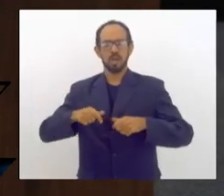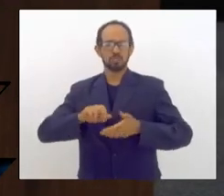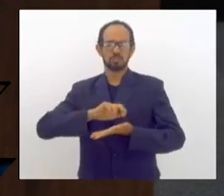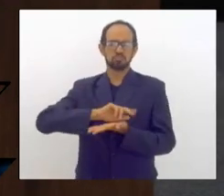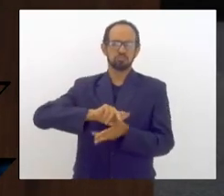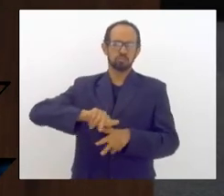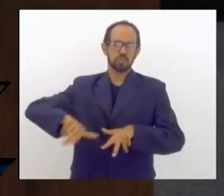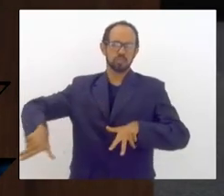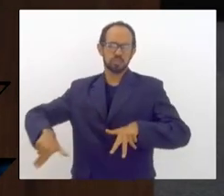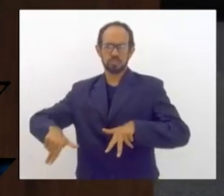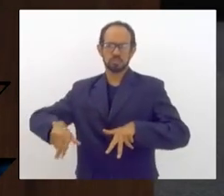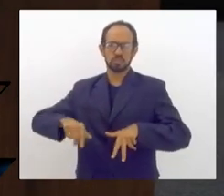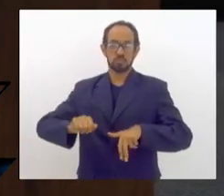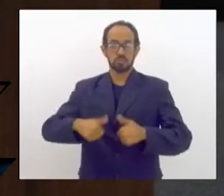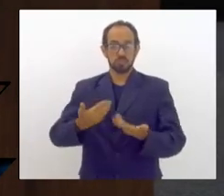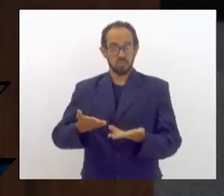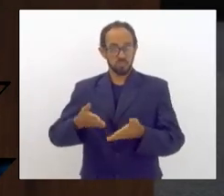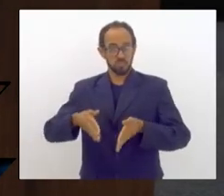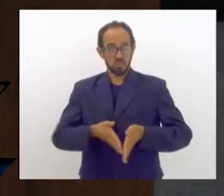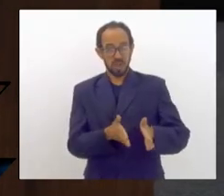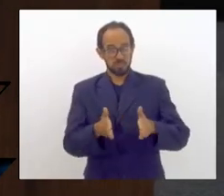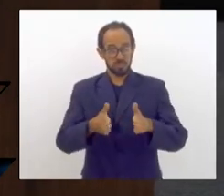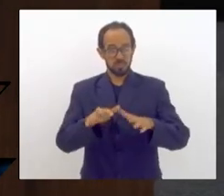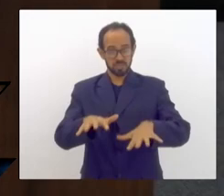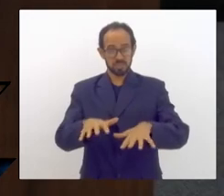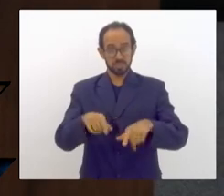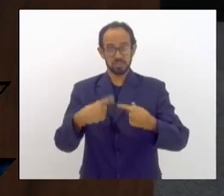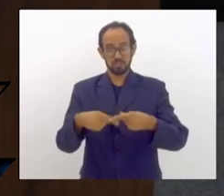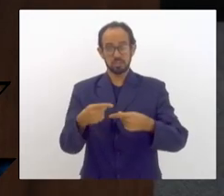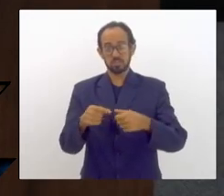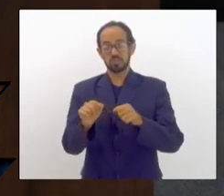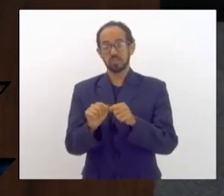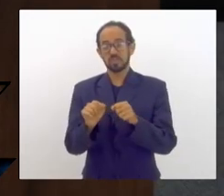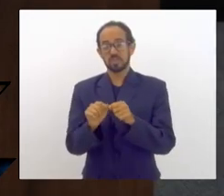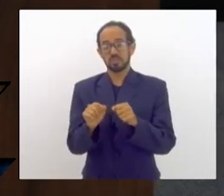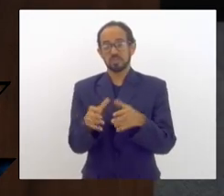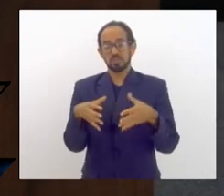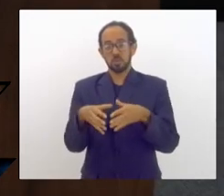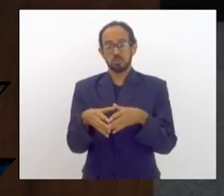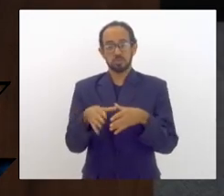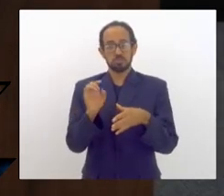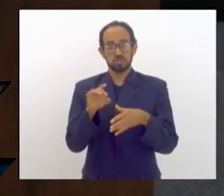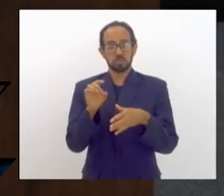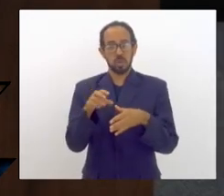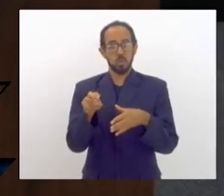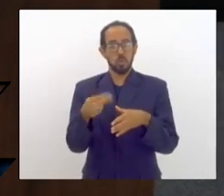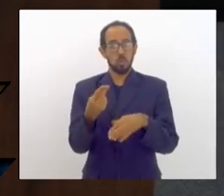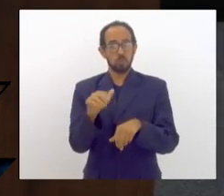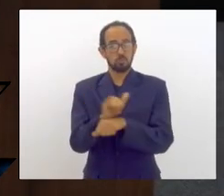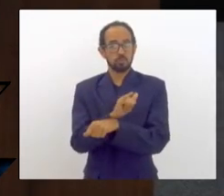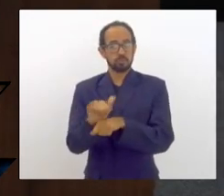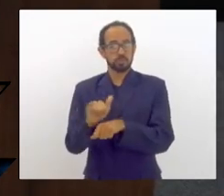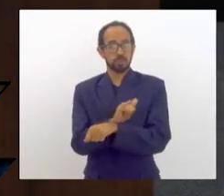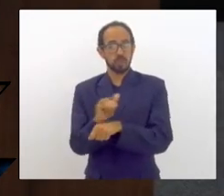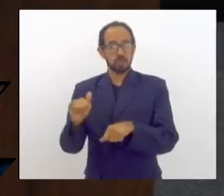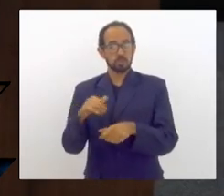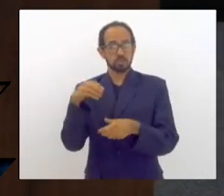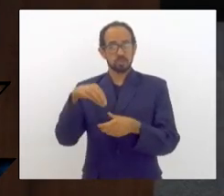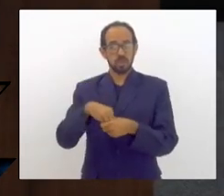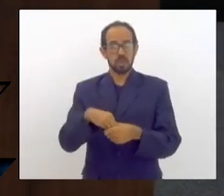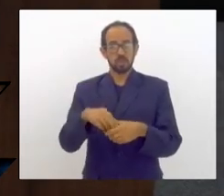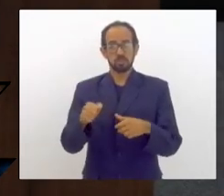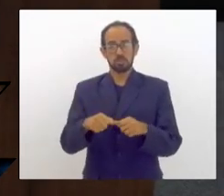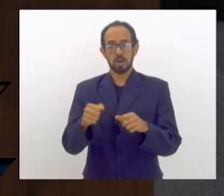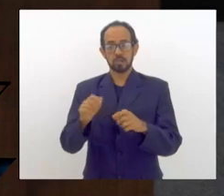do caminho que está indo, daqui a pouco a gente vai ter que montar uma comissão especial ou um mecanismo interno na hora de